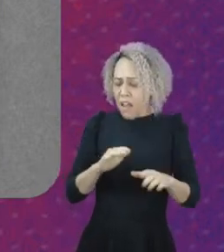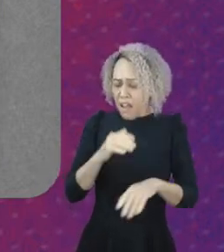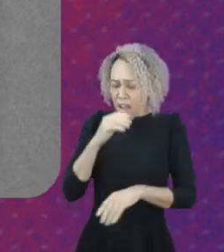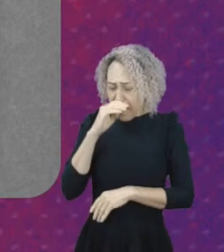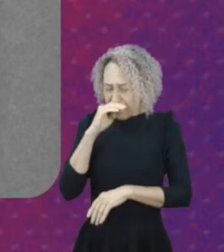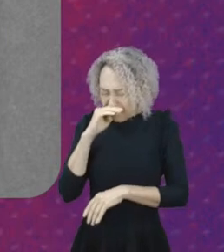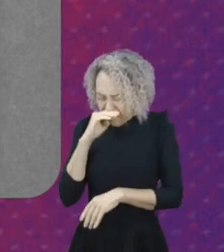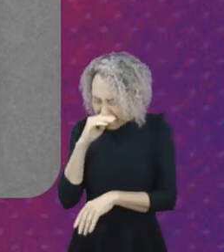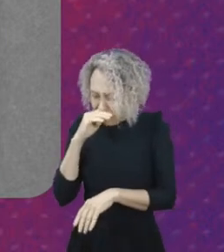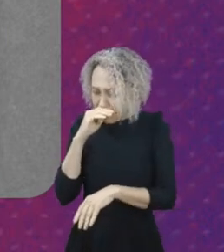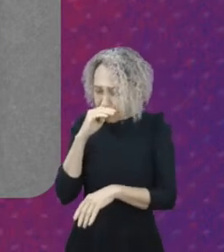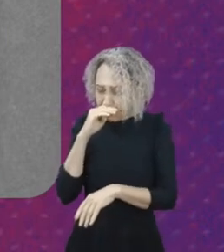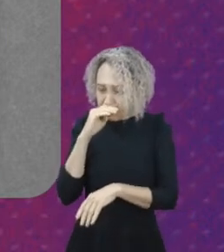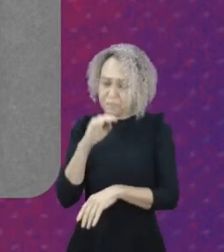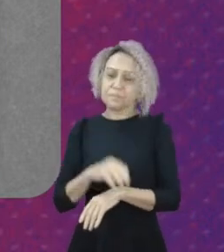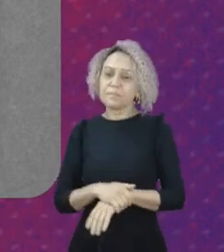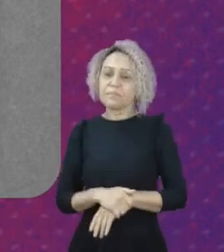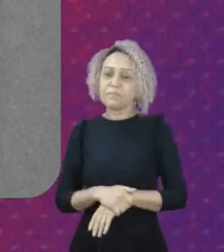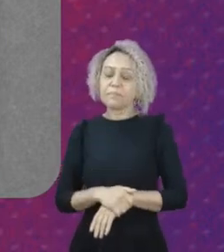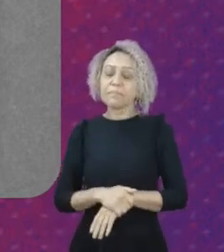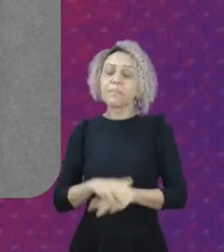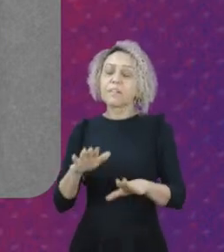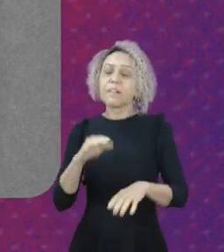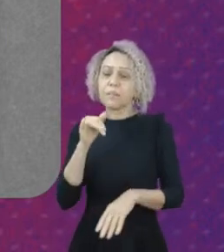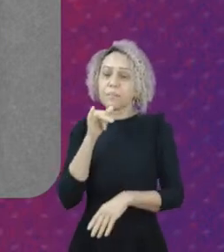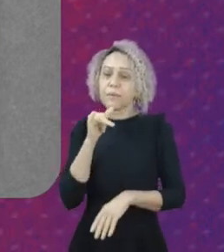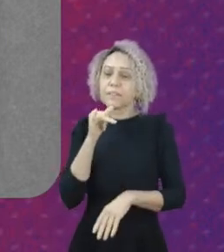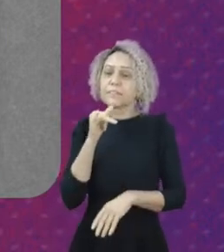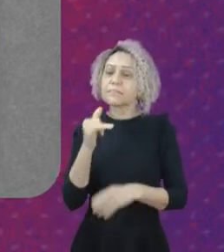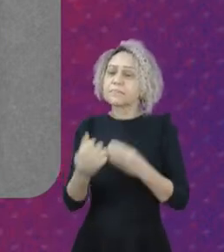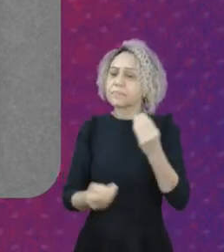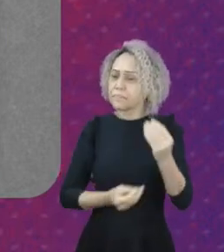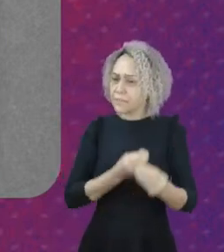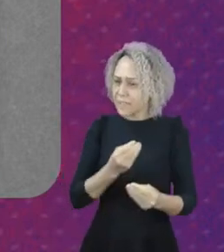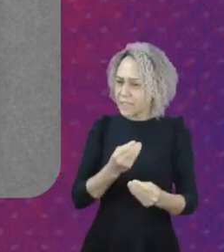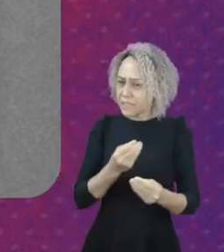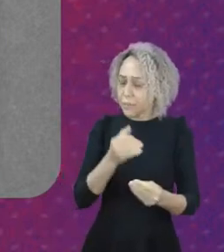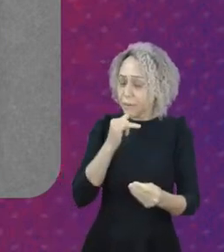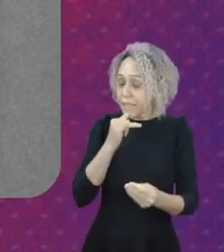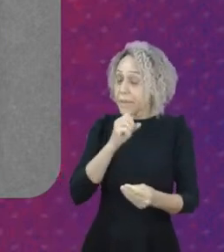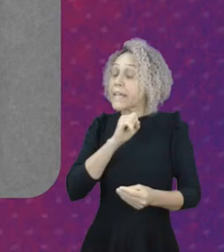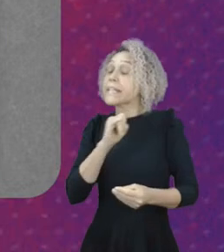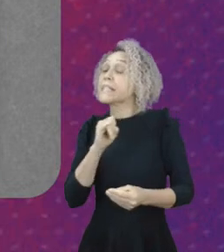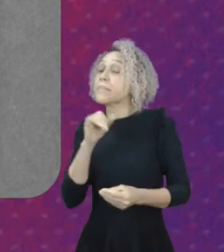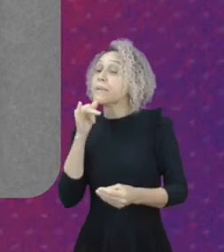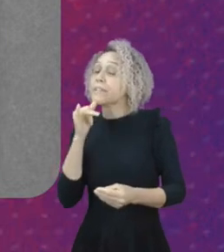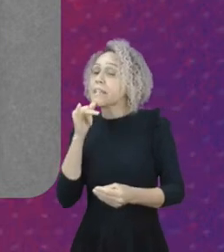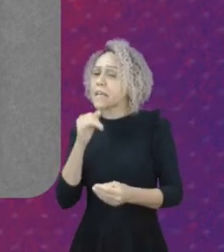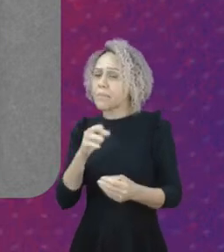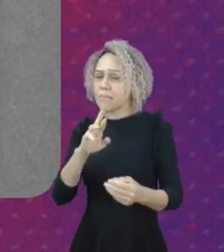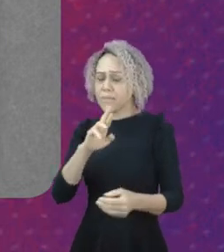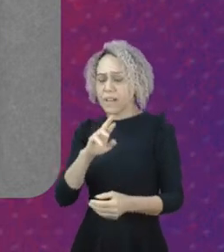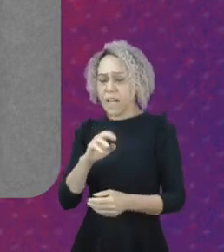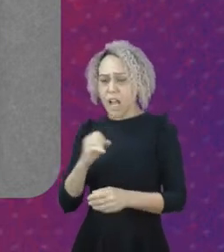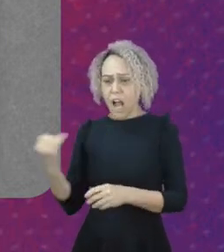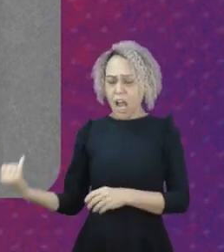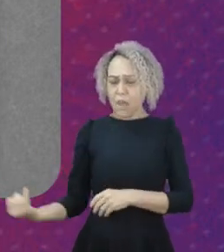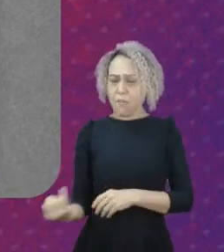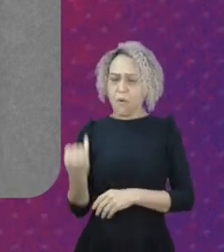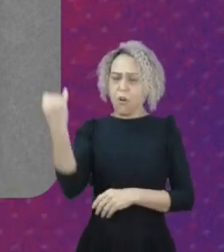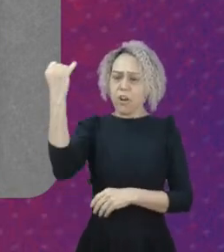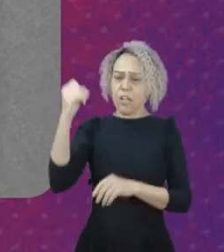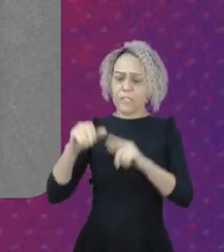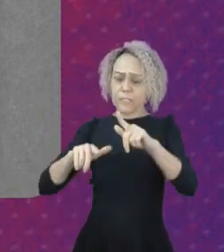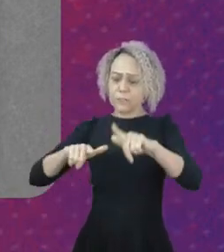do trabalho para a vida, a gente coloca mais os meninos, né, como se a